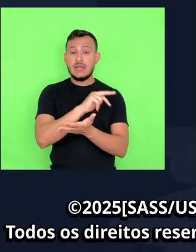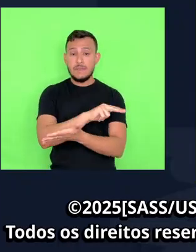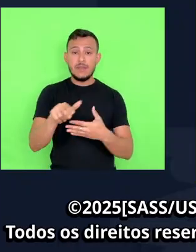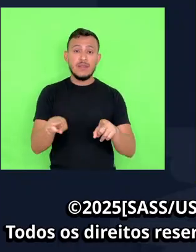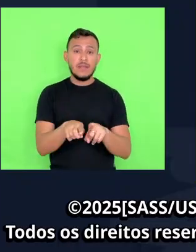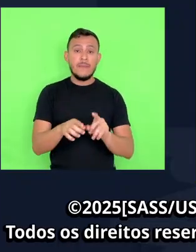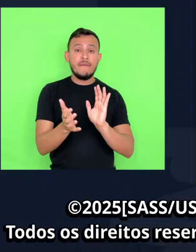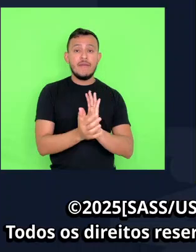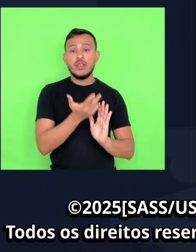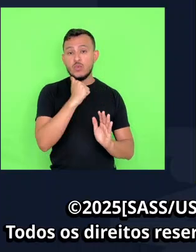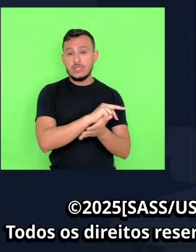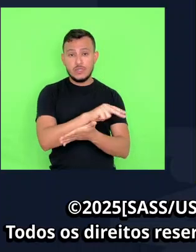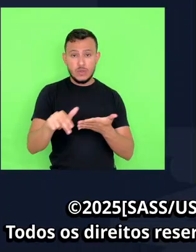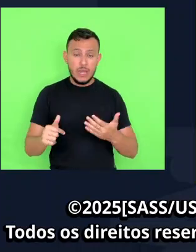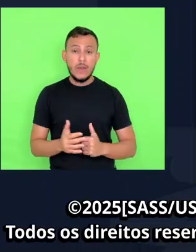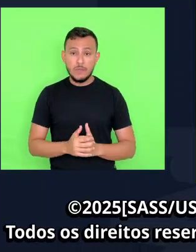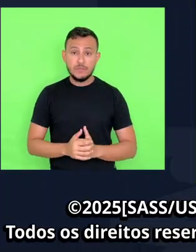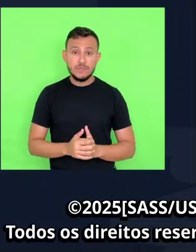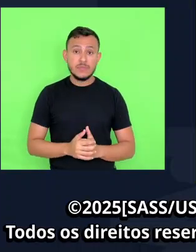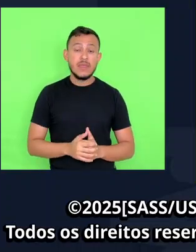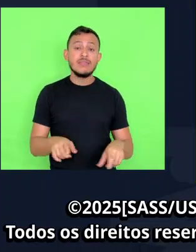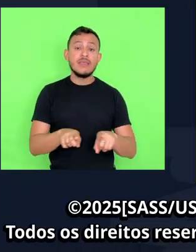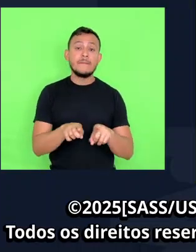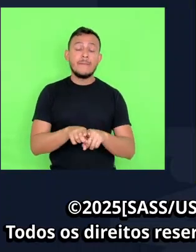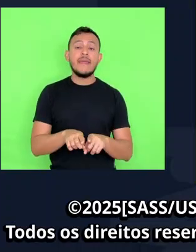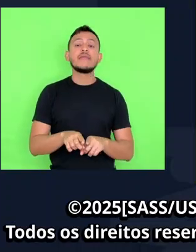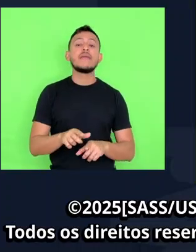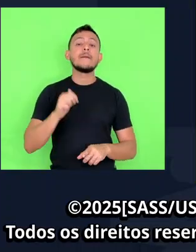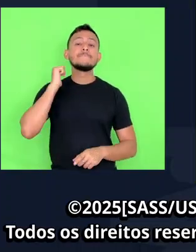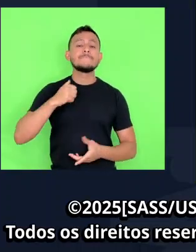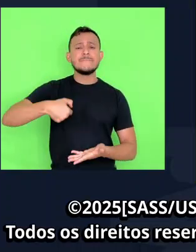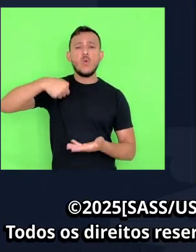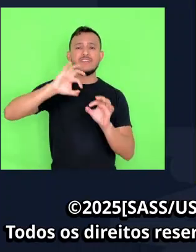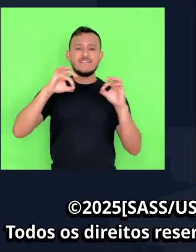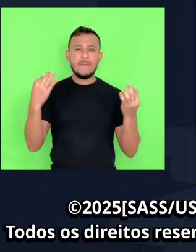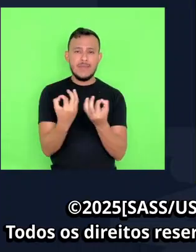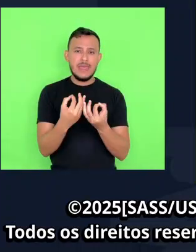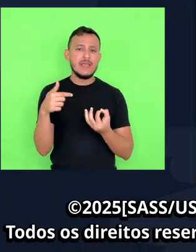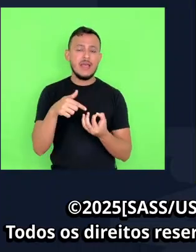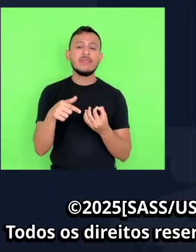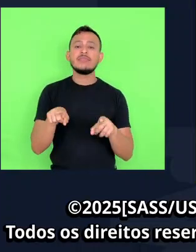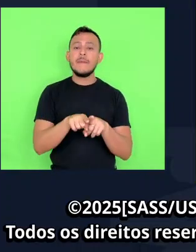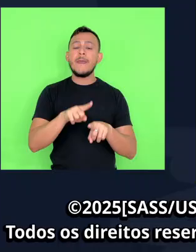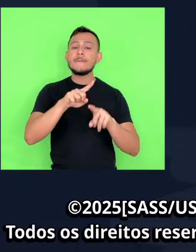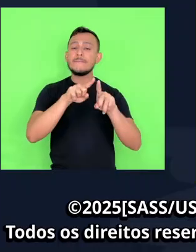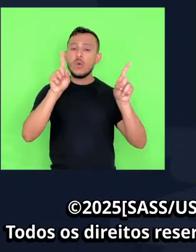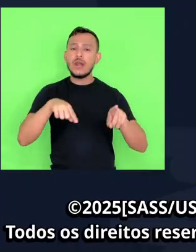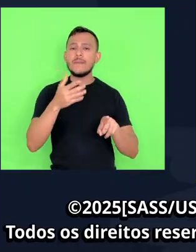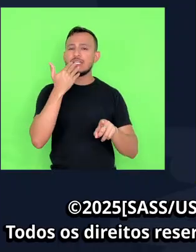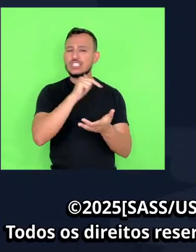e Nutricional, PNSAM, o Bolsa Família, o Programa de Aquisição de Alimentos e o